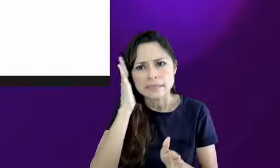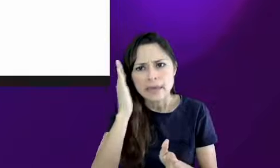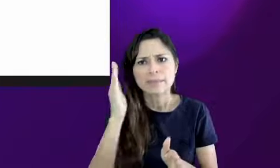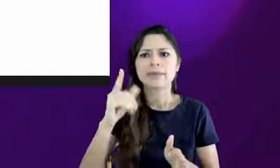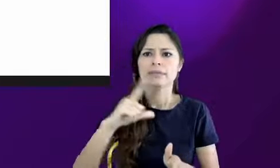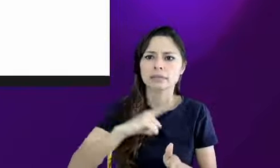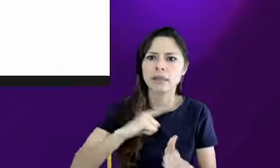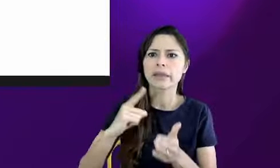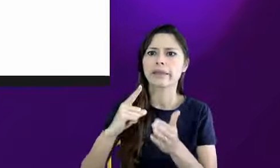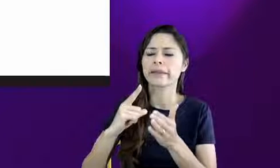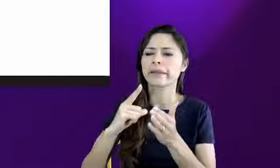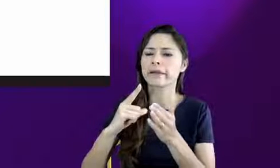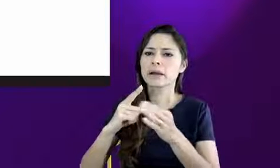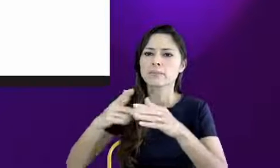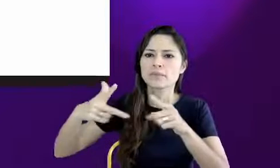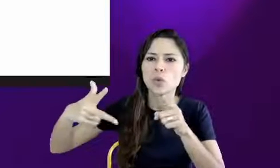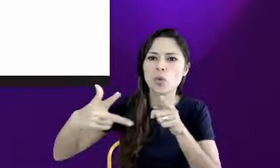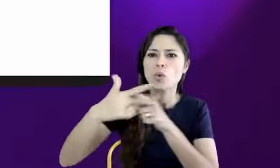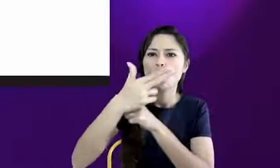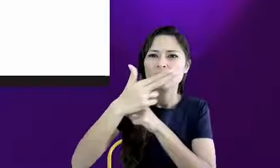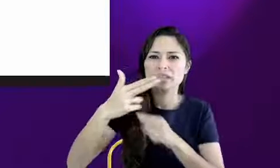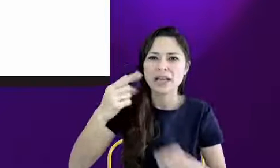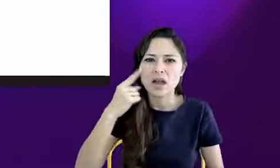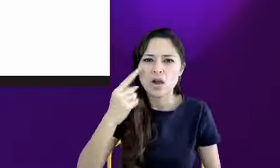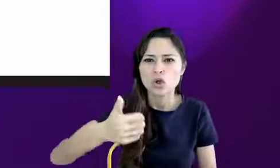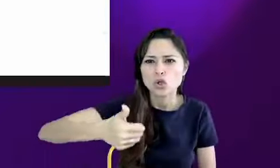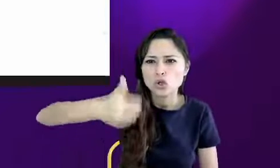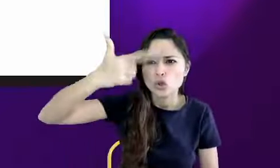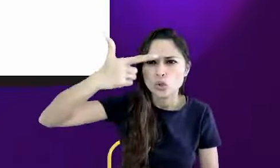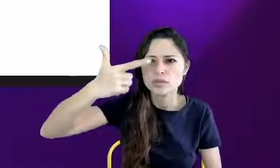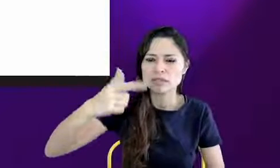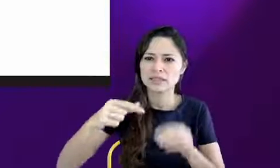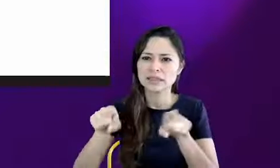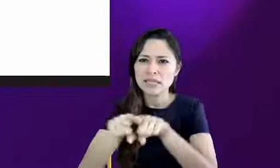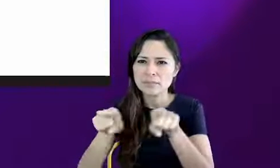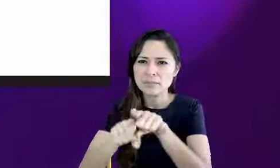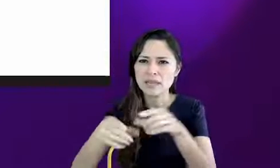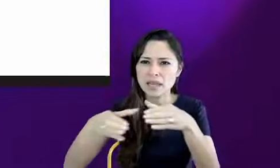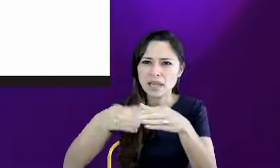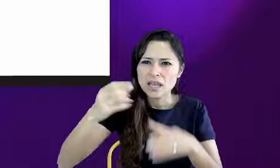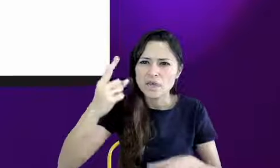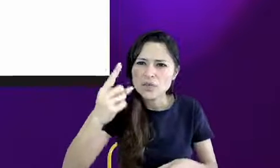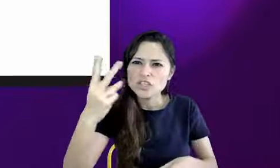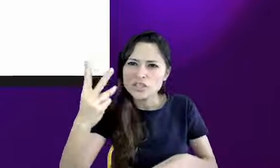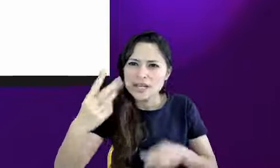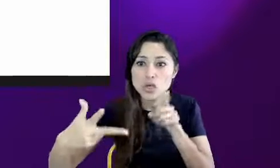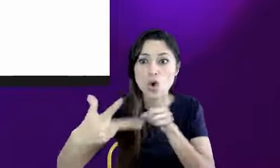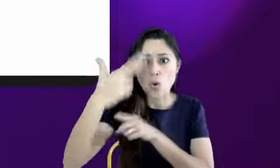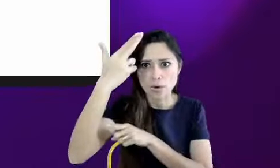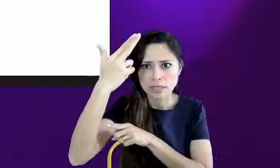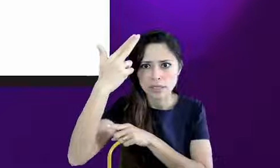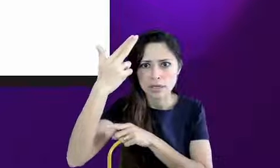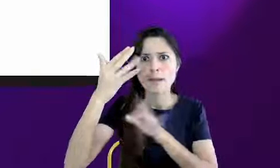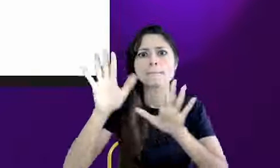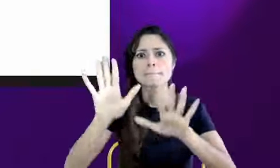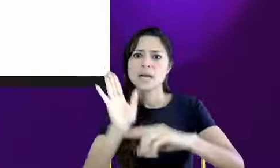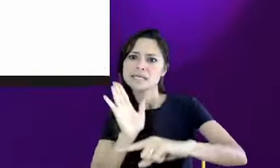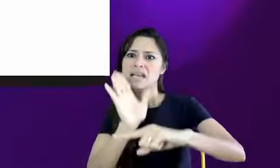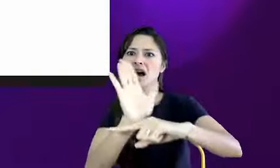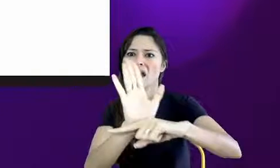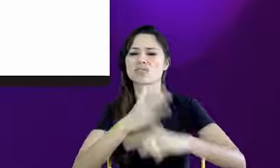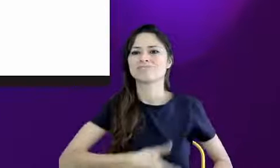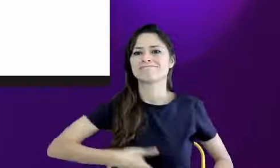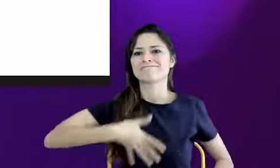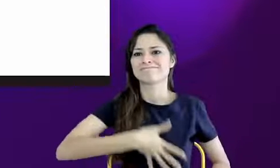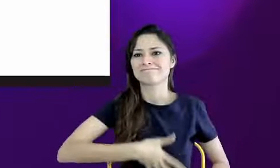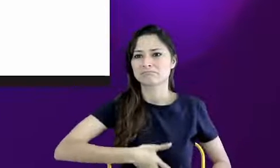da inibição de duas interleucinas, a 12 e a 23, o seu efeito principal é sobre a interleucina 23. E, com isso,